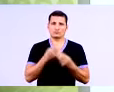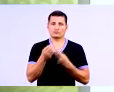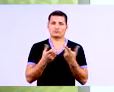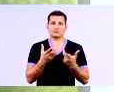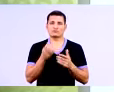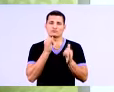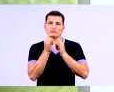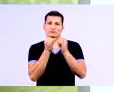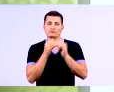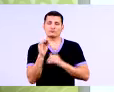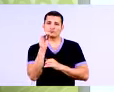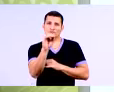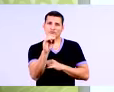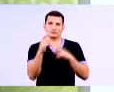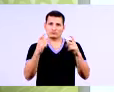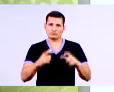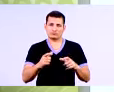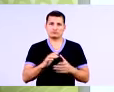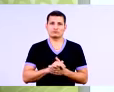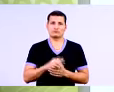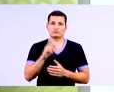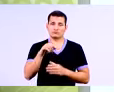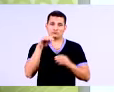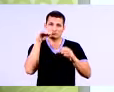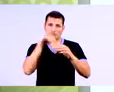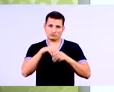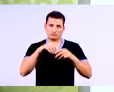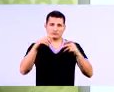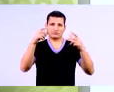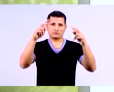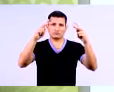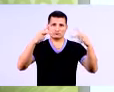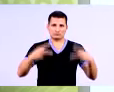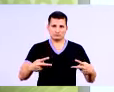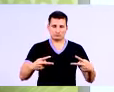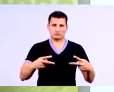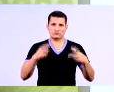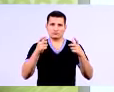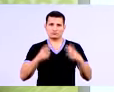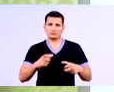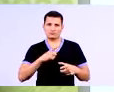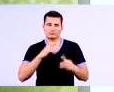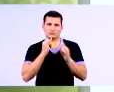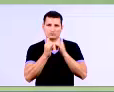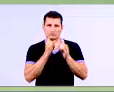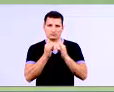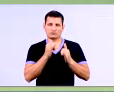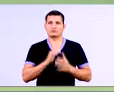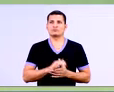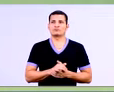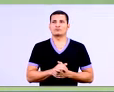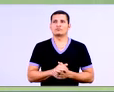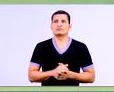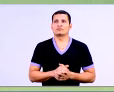essas informações. Dentro da estrutura do HTML, onde está a informação de estrutura.